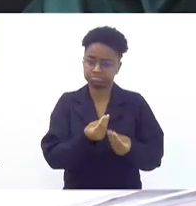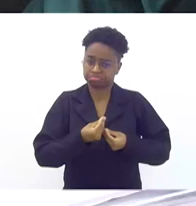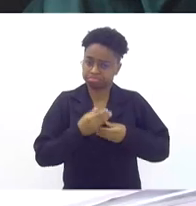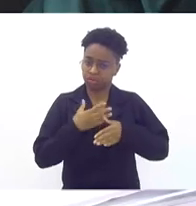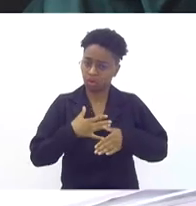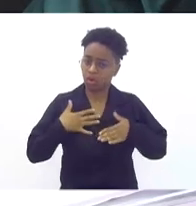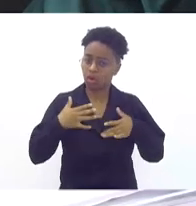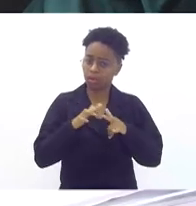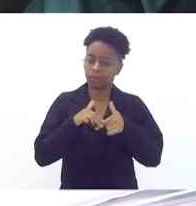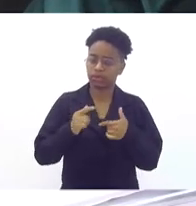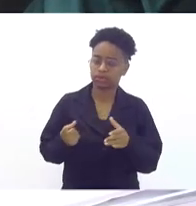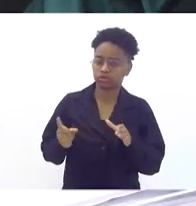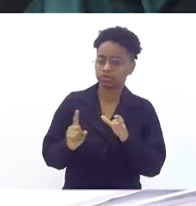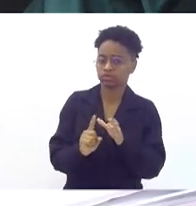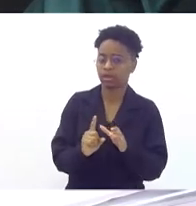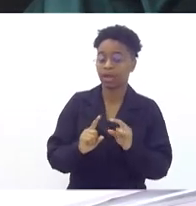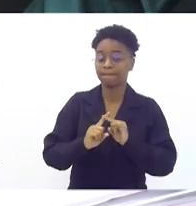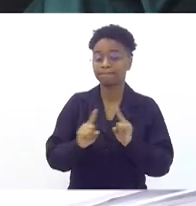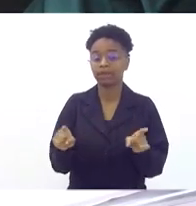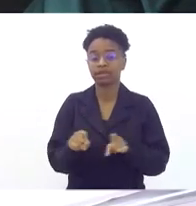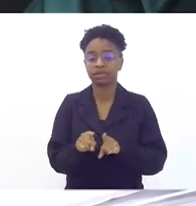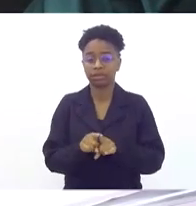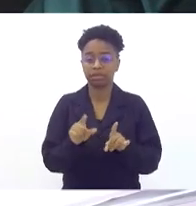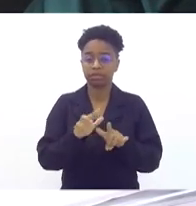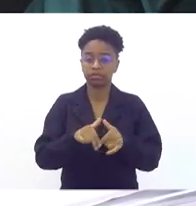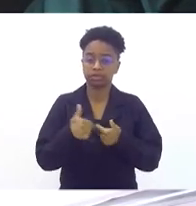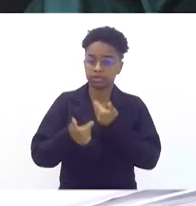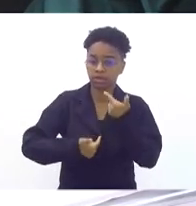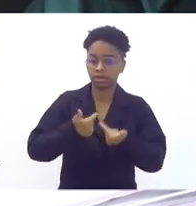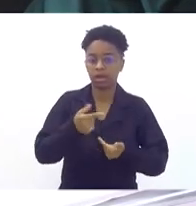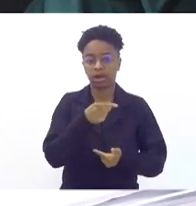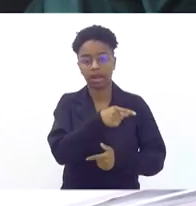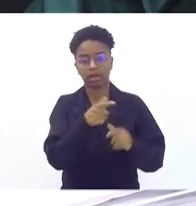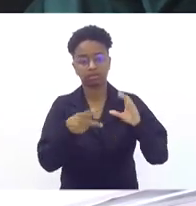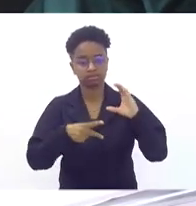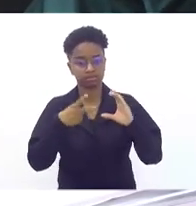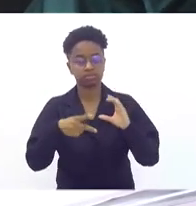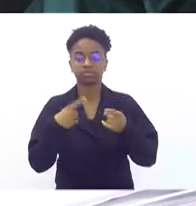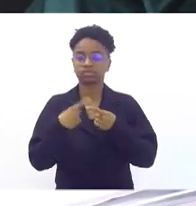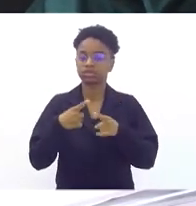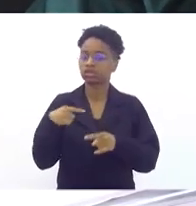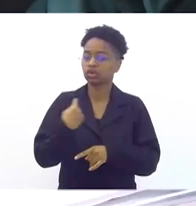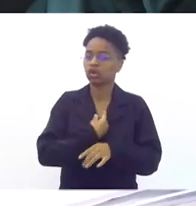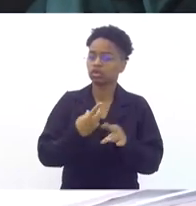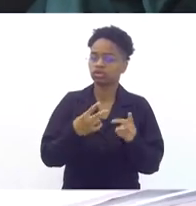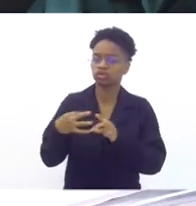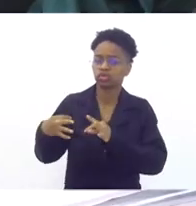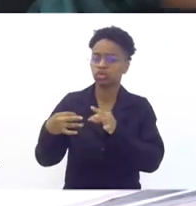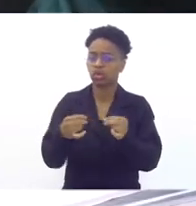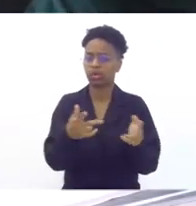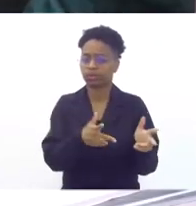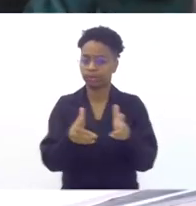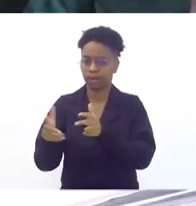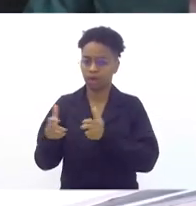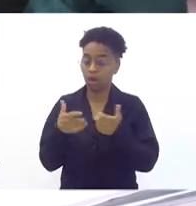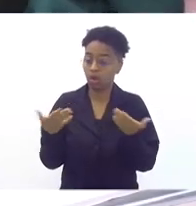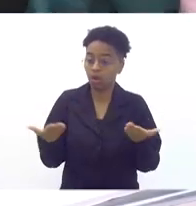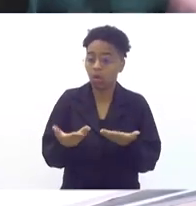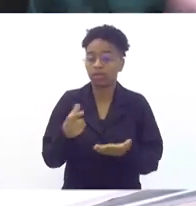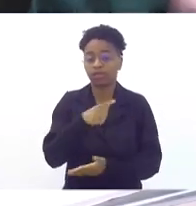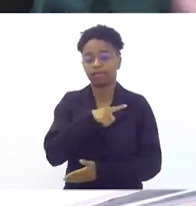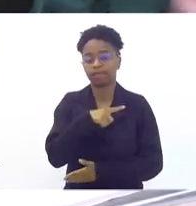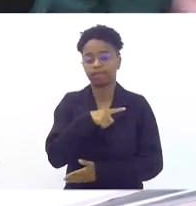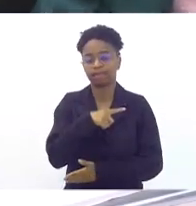com a sua presença aqui mas Sobretudo com seu trabalho na Câmara que é nítido todos nós vemos que hoje nós temos